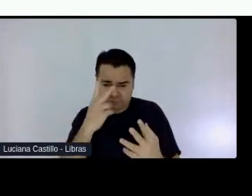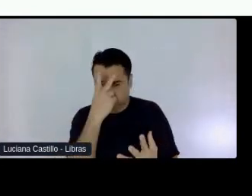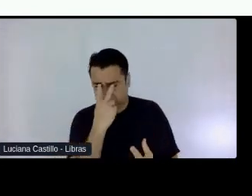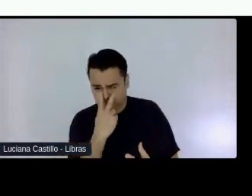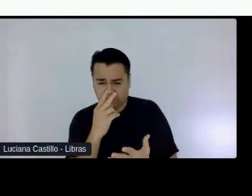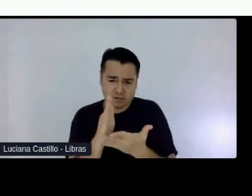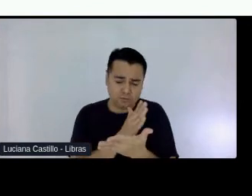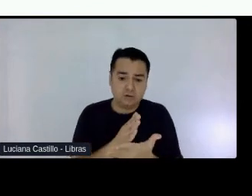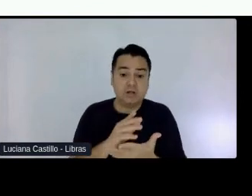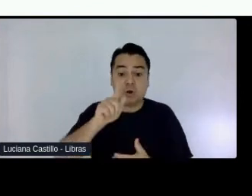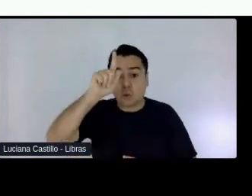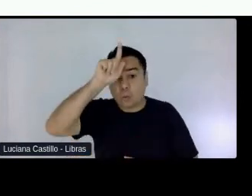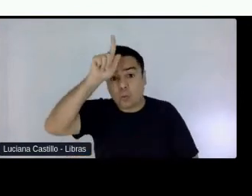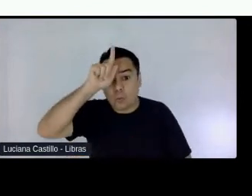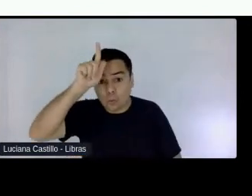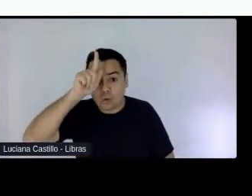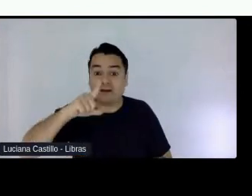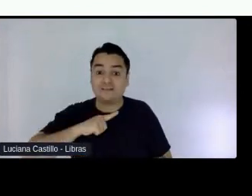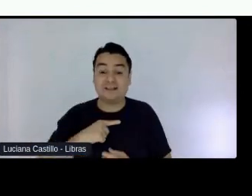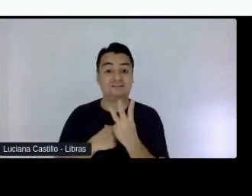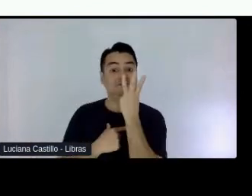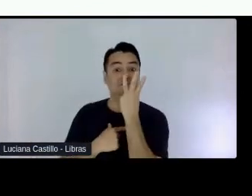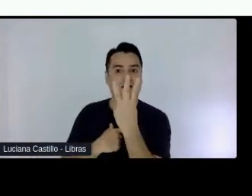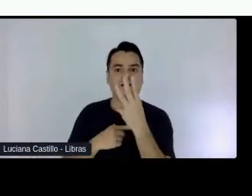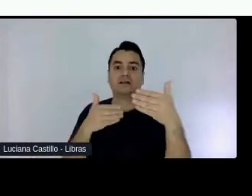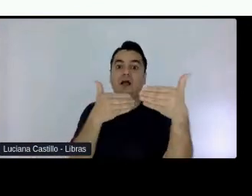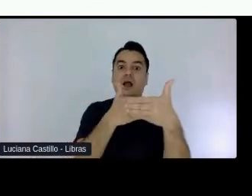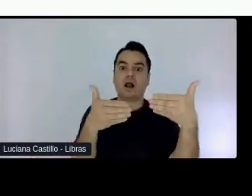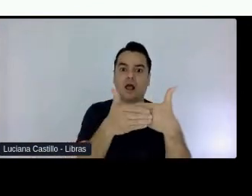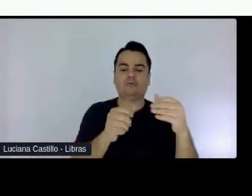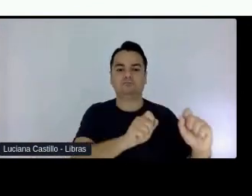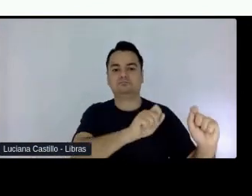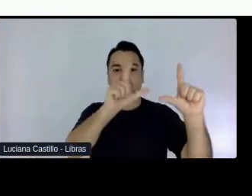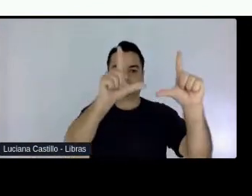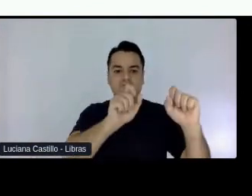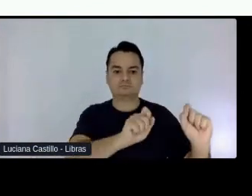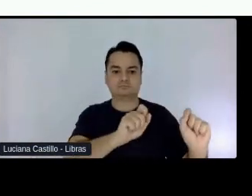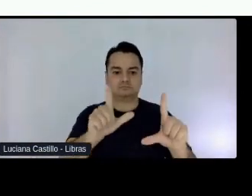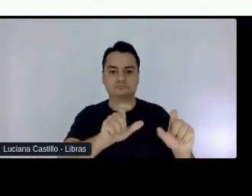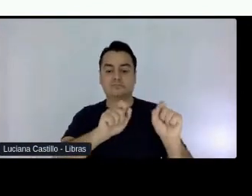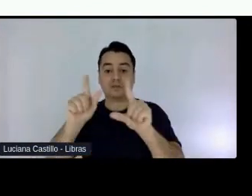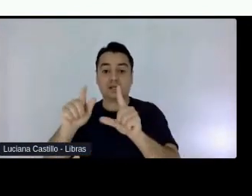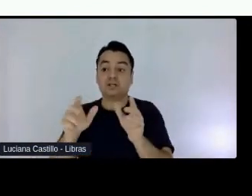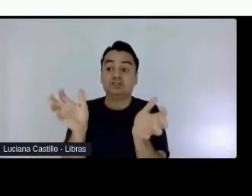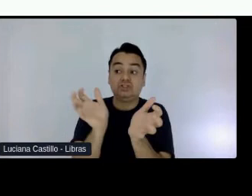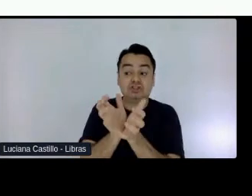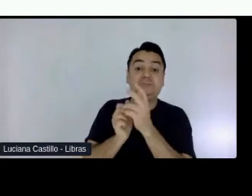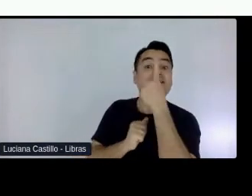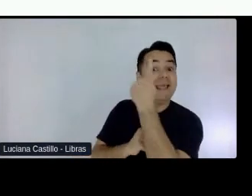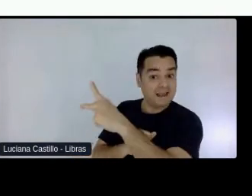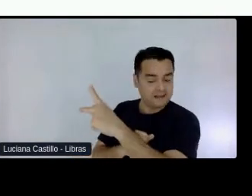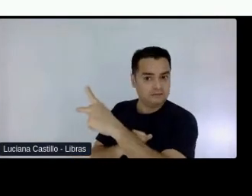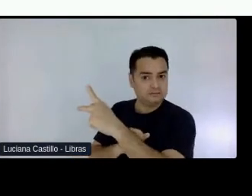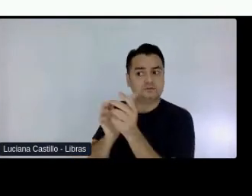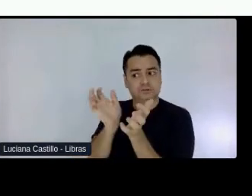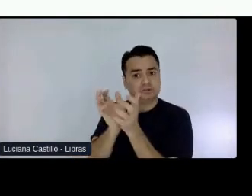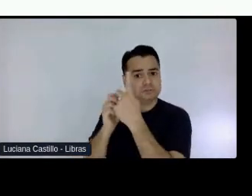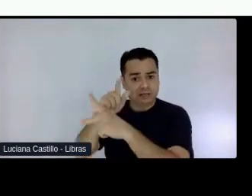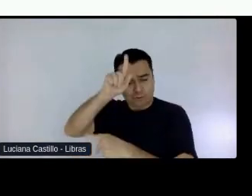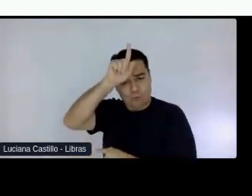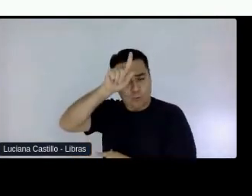O Guga colocou 3 gráficos aqui, mostrando o resultado do time dele, onde está